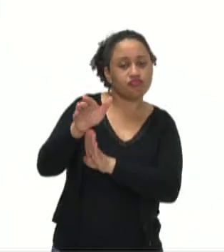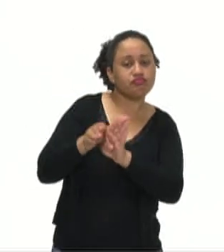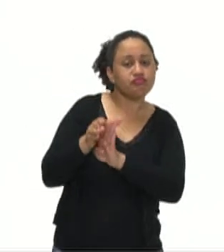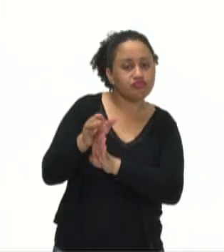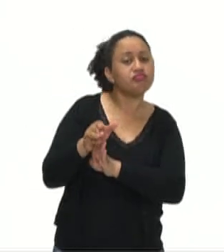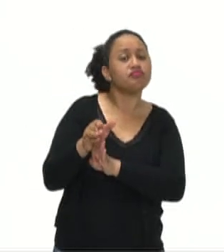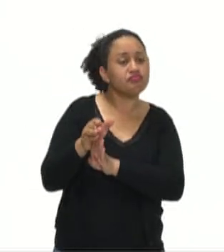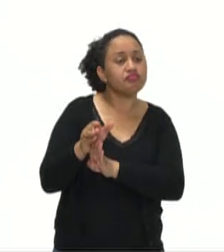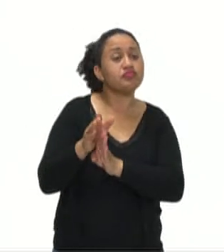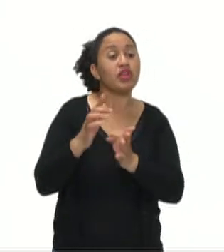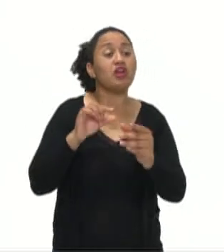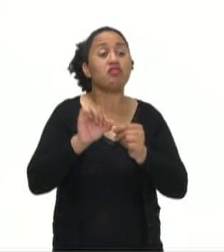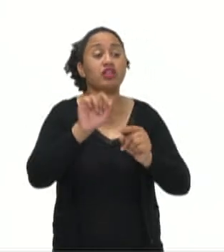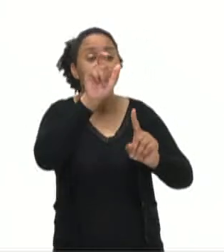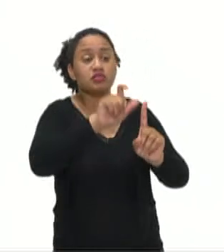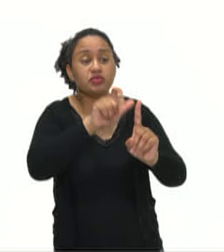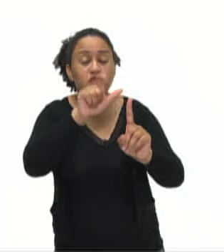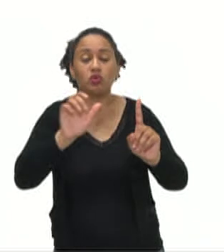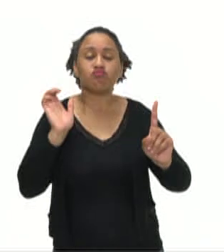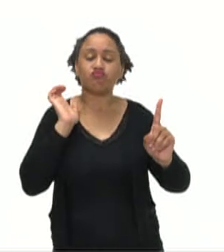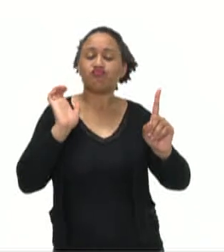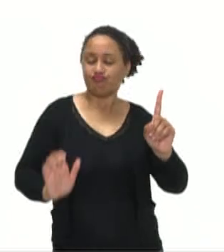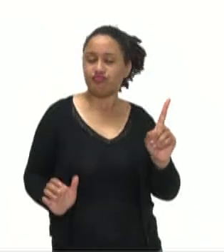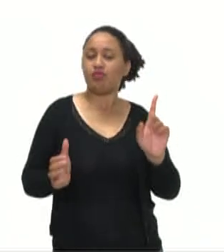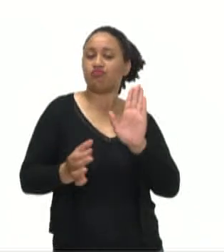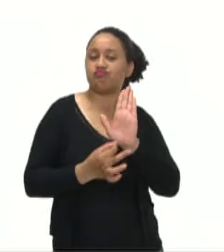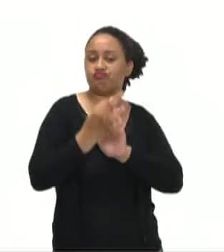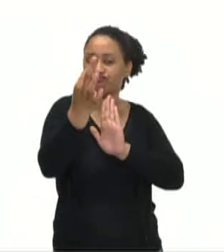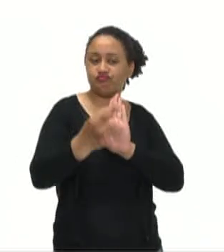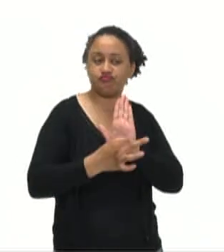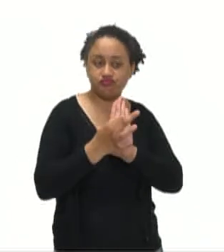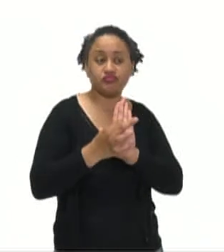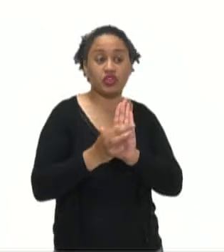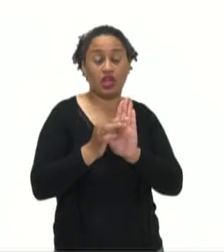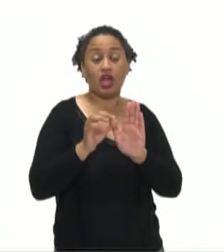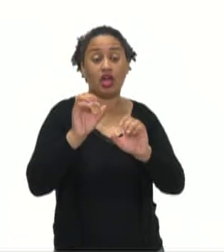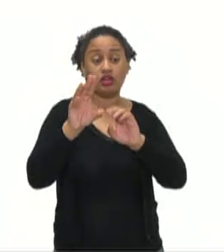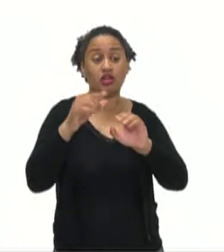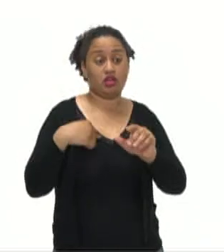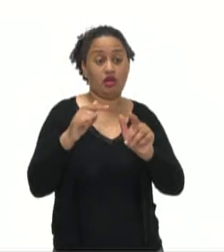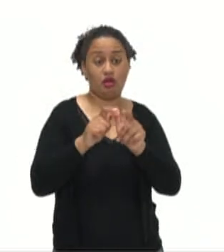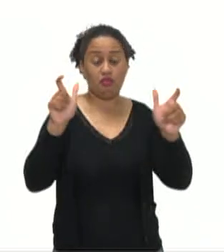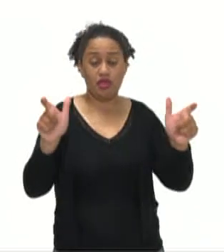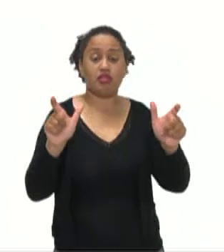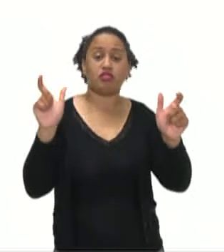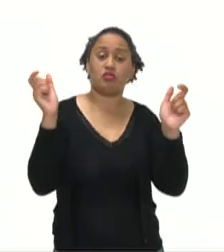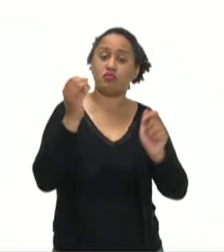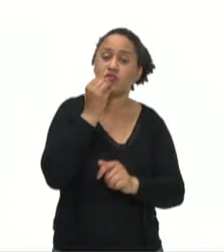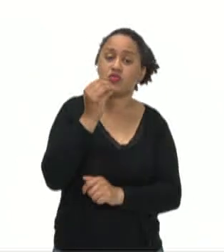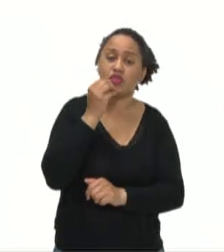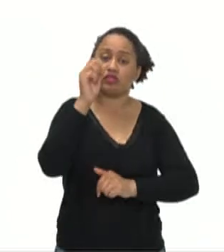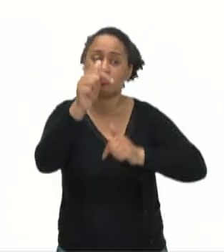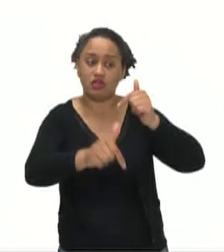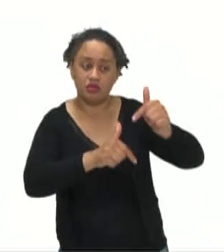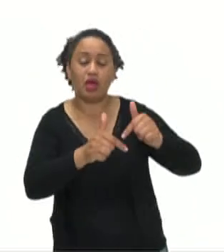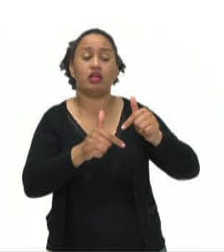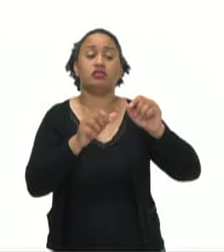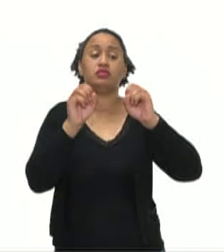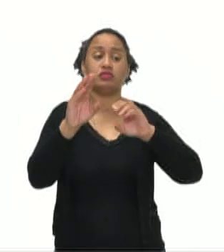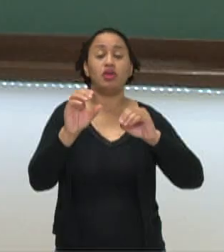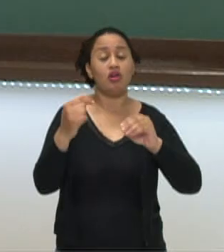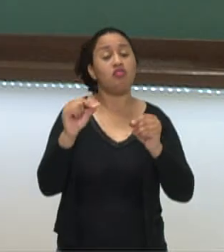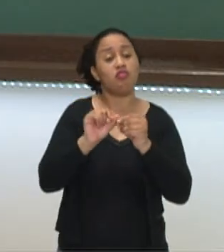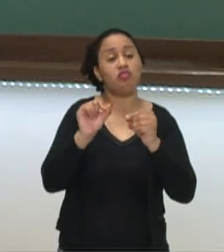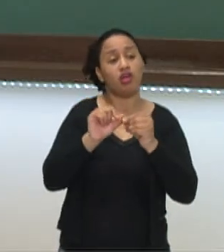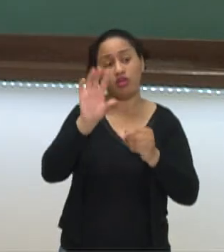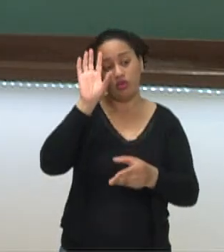orientação. Torna as pessoas cidadãos críticos, a educação amplia oportunidades de trabalho, a educação permite